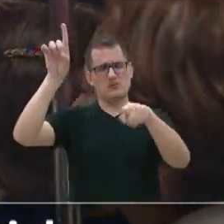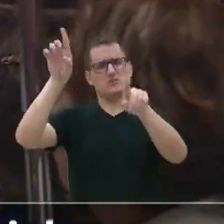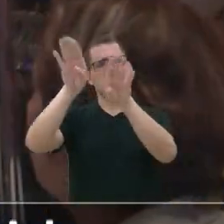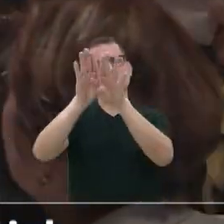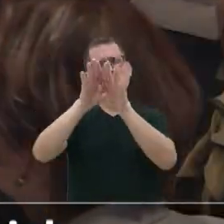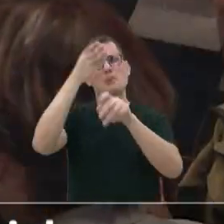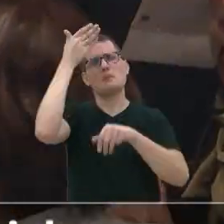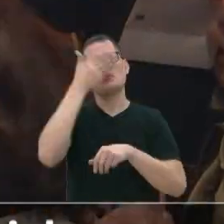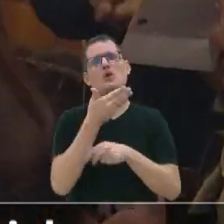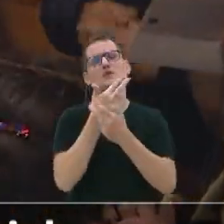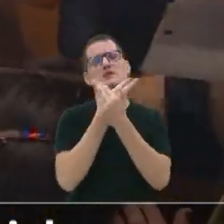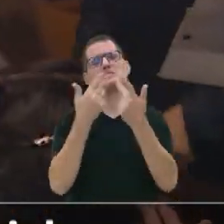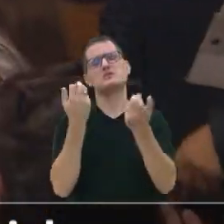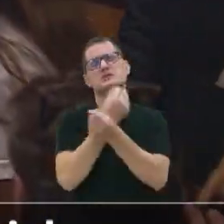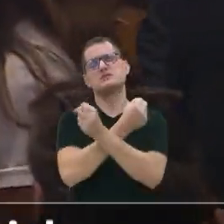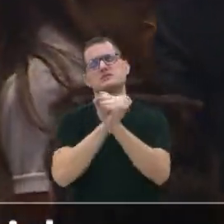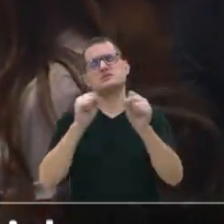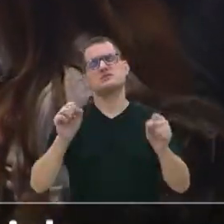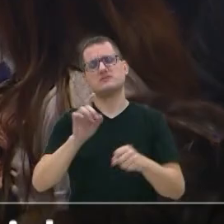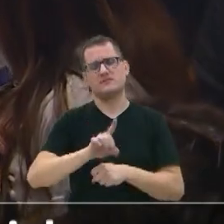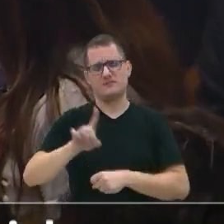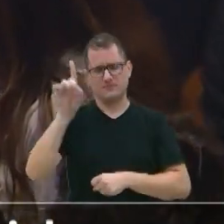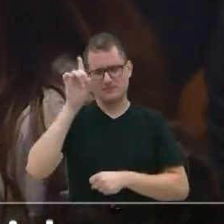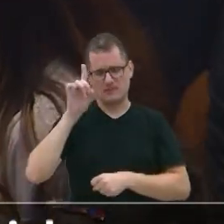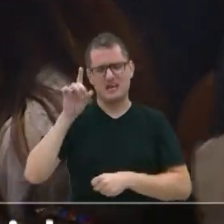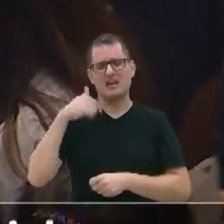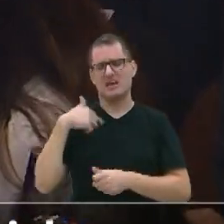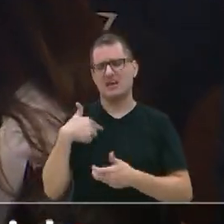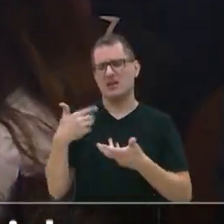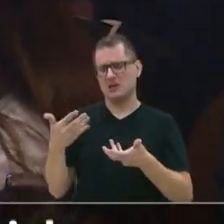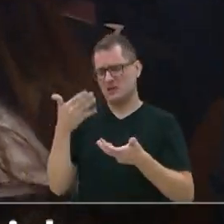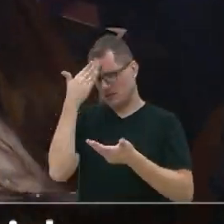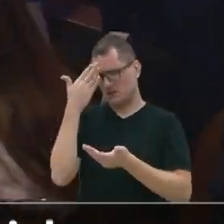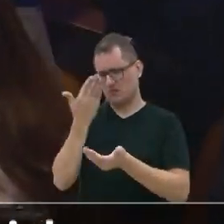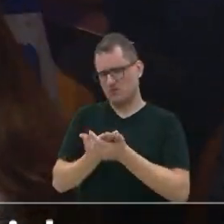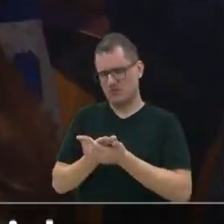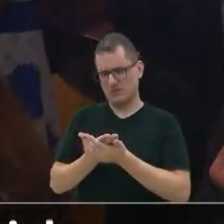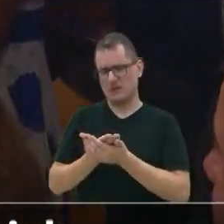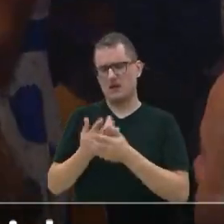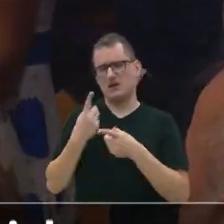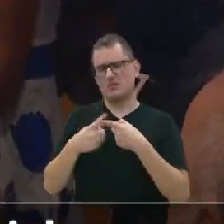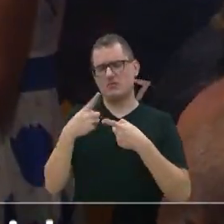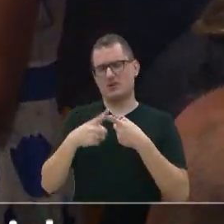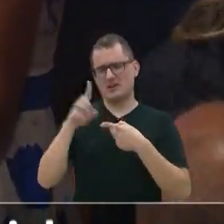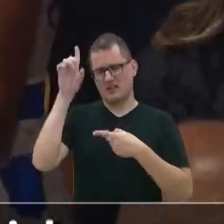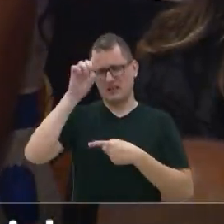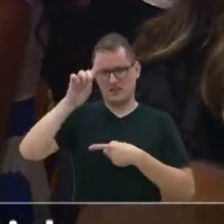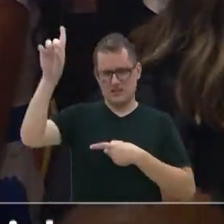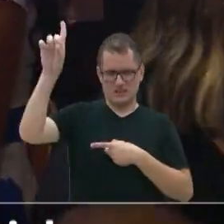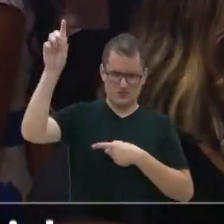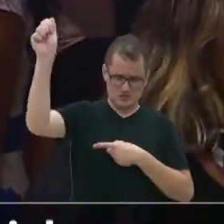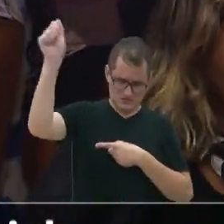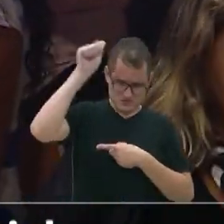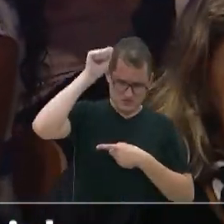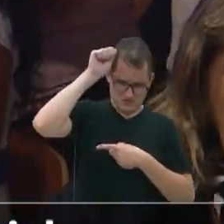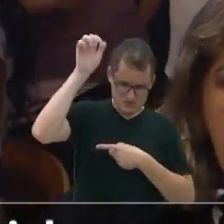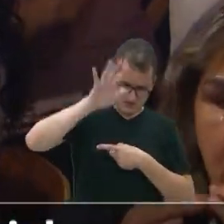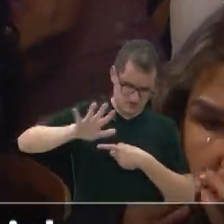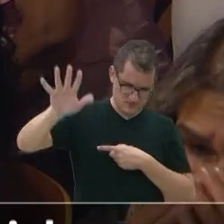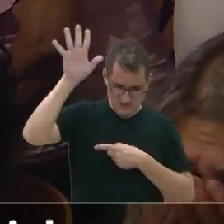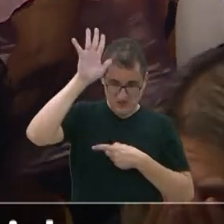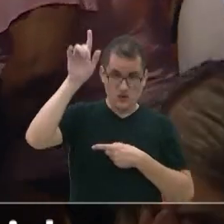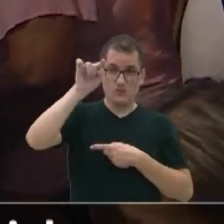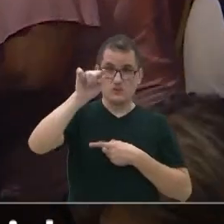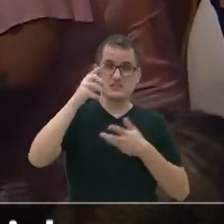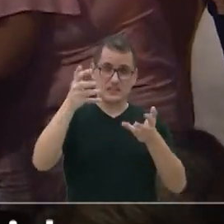de Deus. Eu quero confirmar isso, irmã, porque a imagem que o Senhor me dá agora é você que quer a maternidade, você está aqui, mas